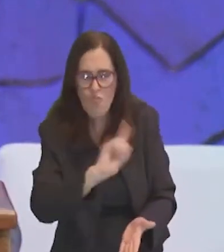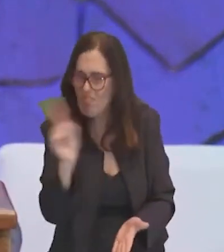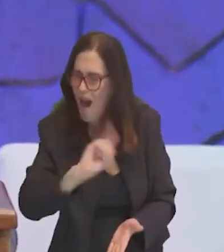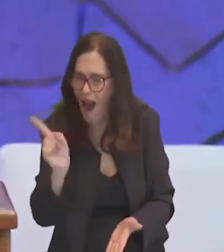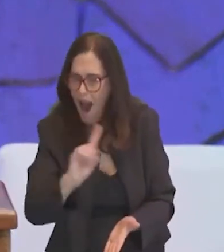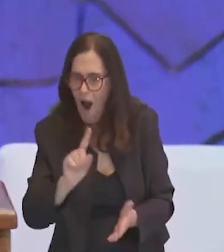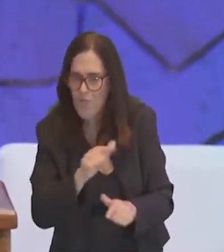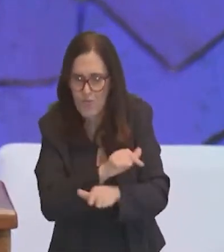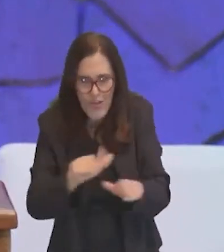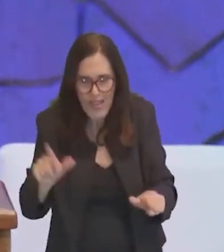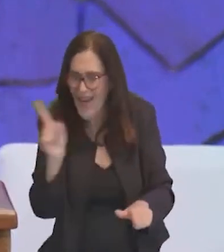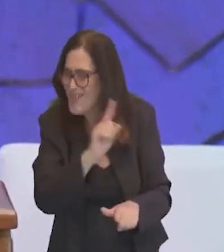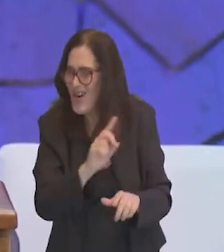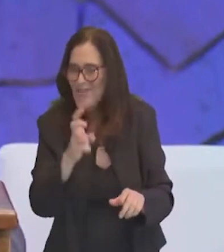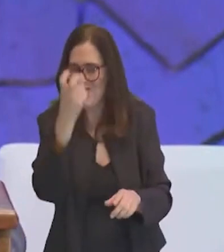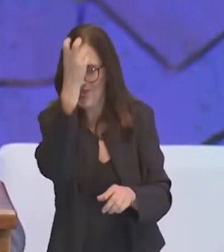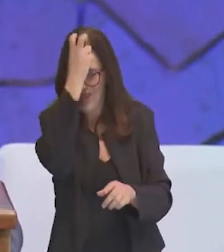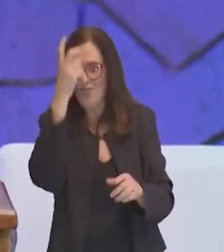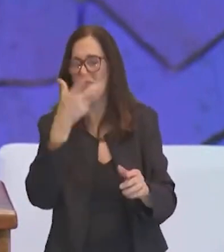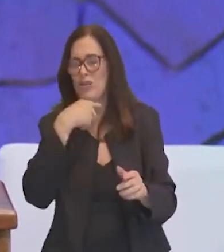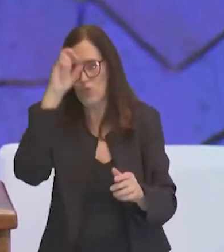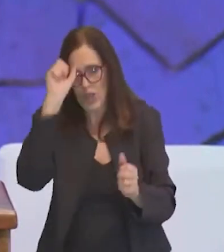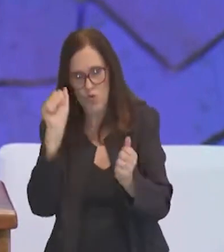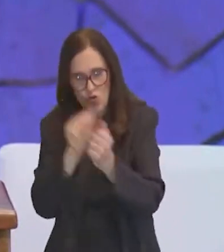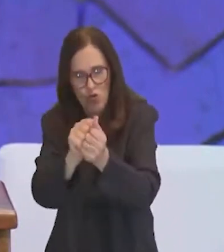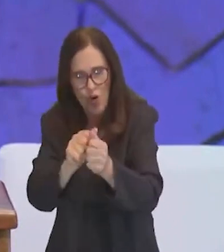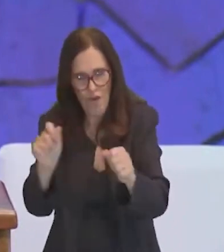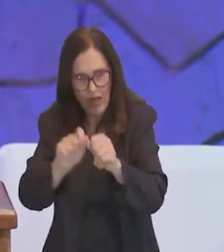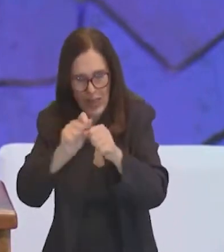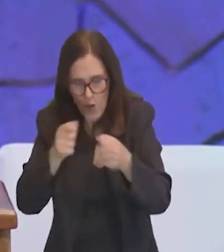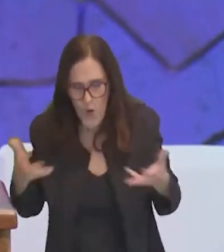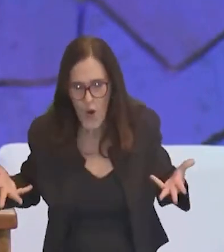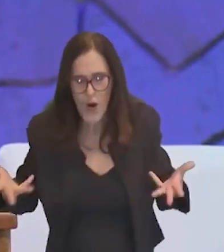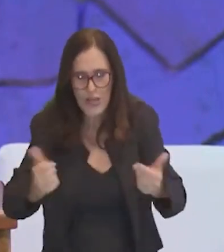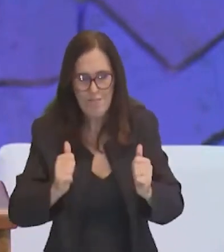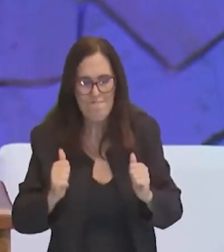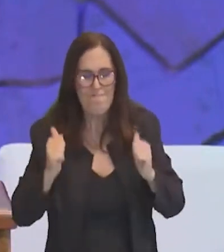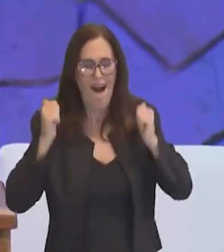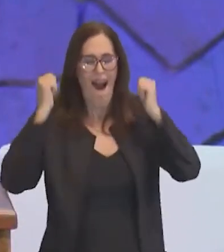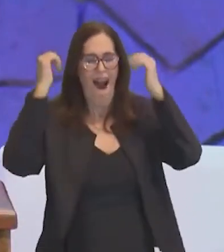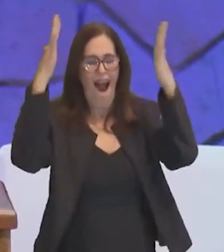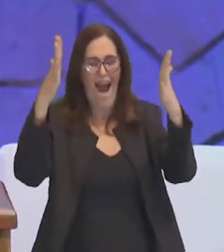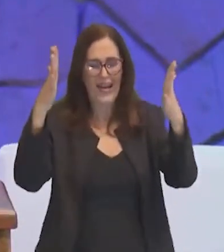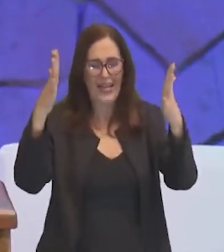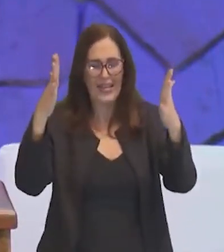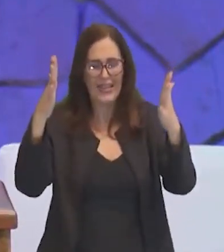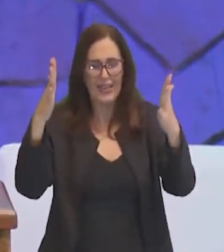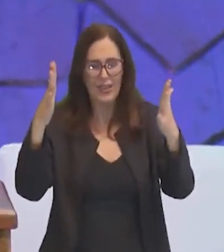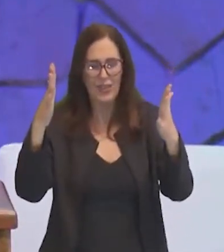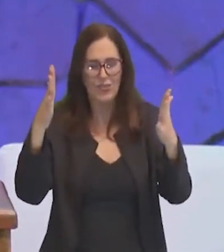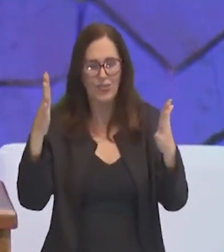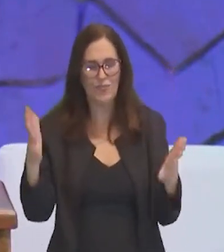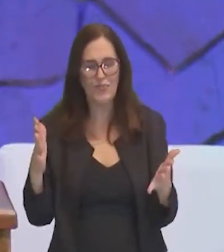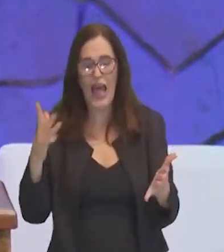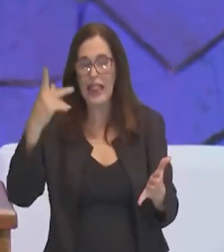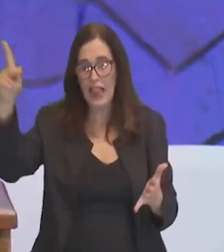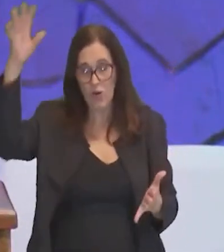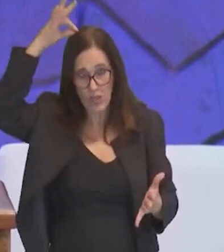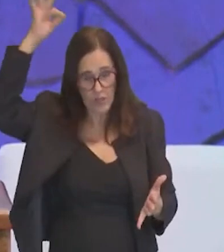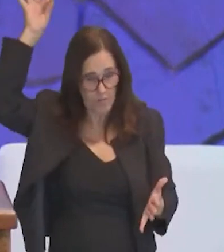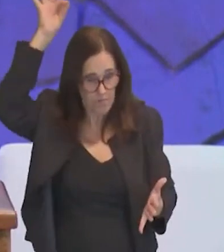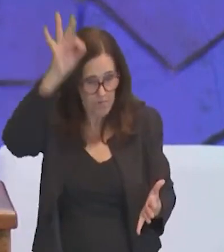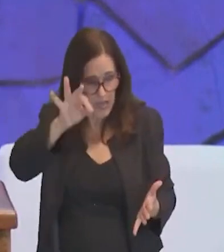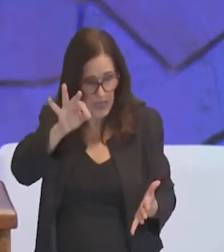no deserto, no Egito, mas que o Senhor vai fazer coisas sobrenaturais sobre a vida deles, que o teu Espírito vai